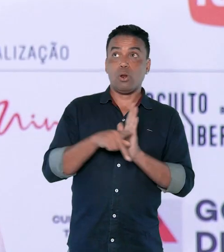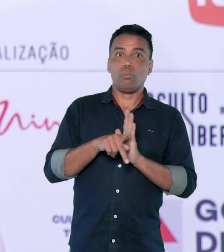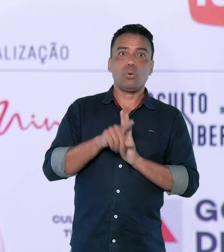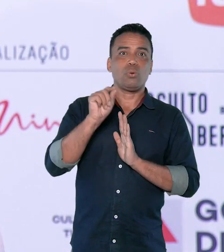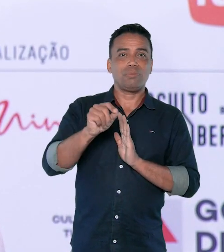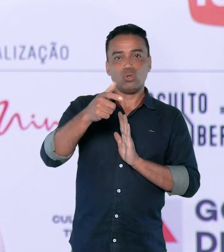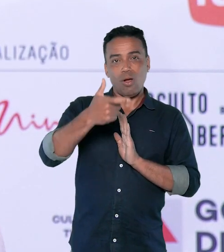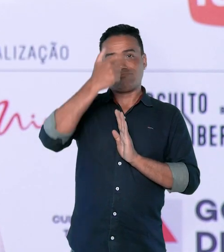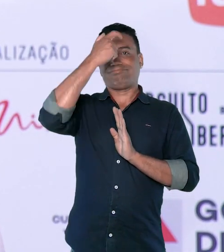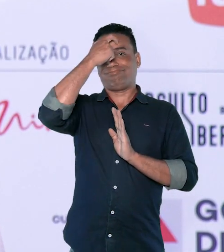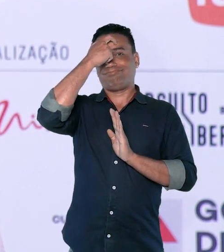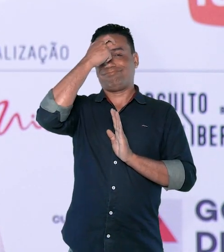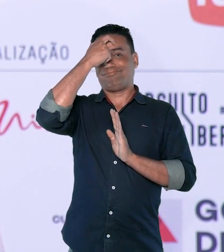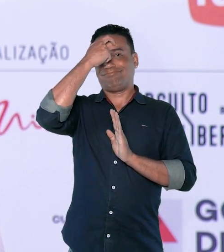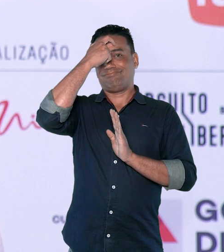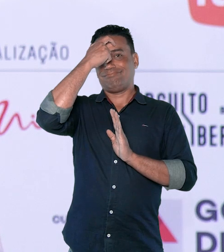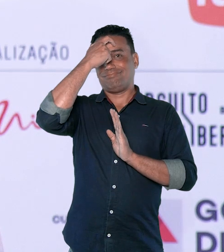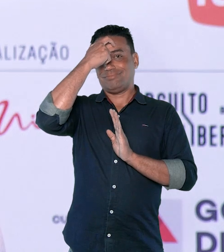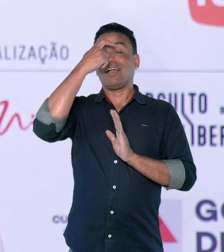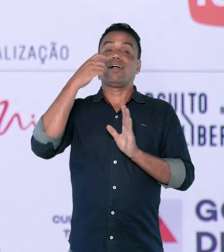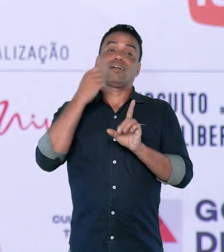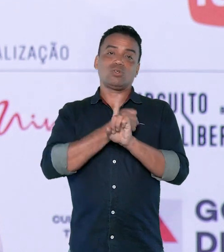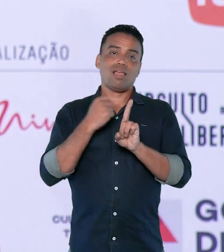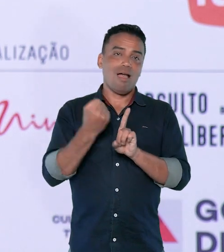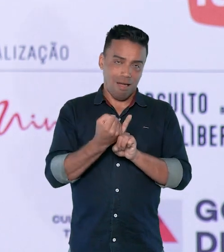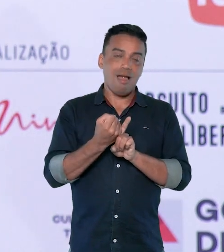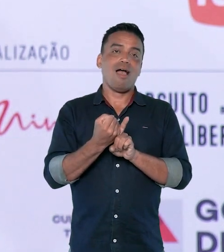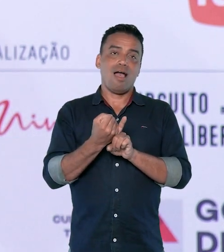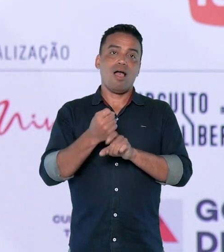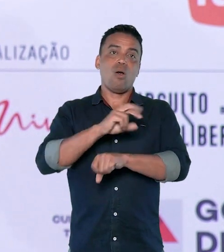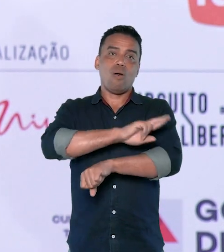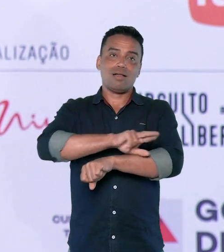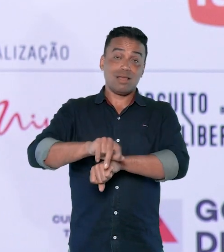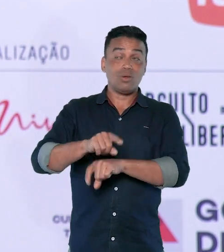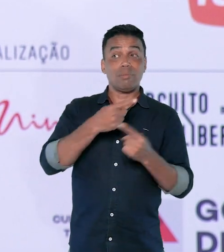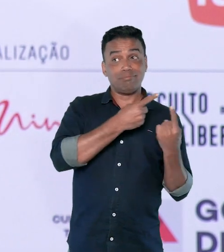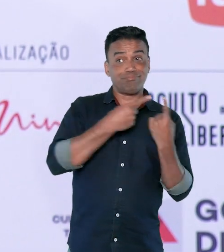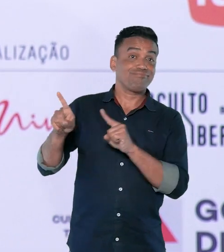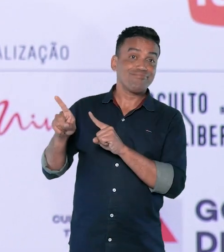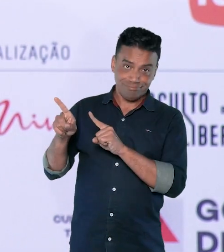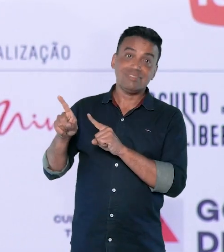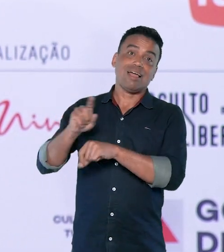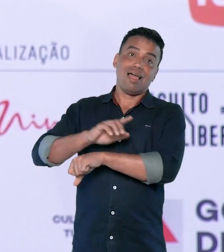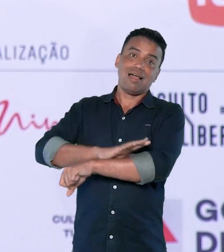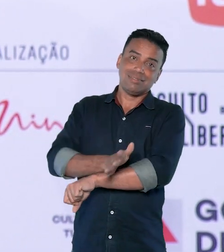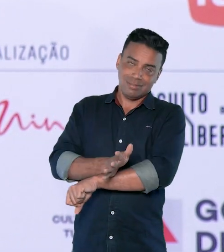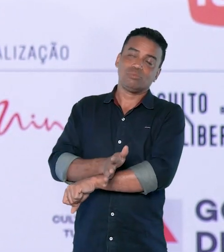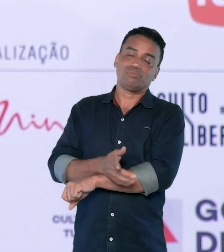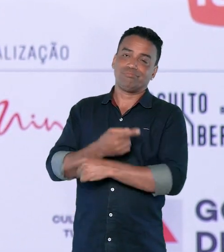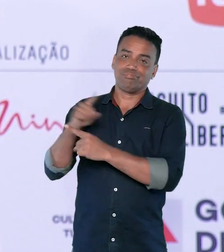alguém que tem consciência social e racial, também não impede de cometer racismos com ele. Né?